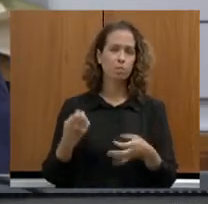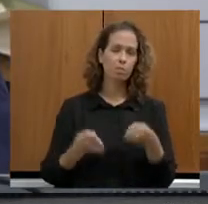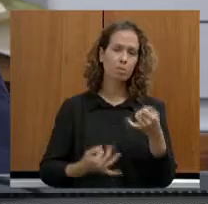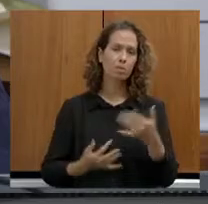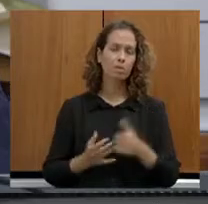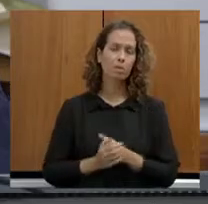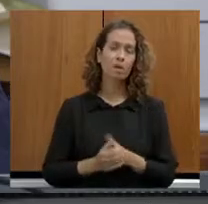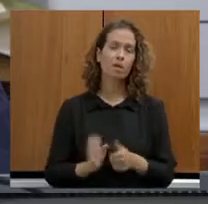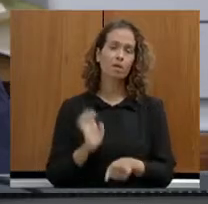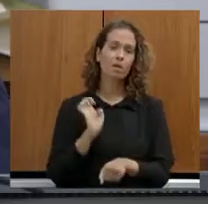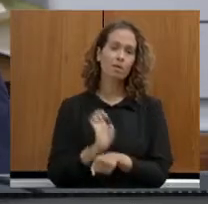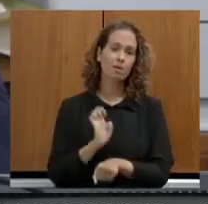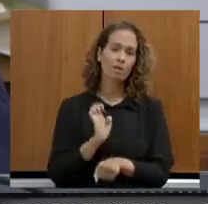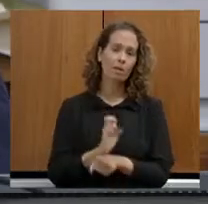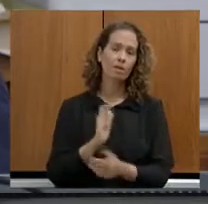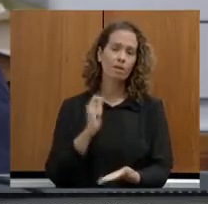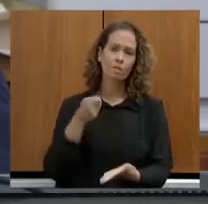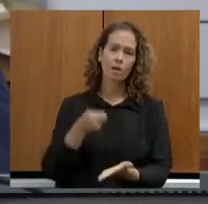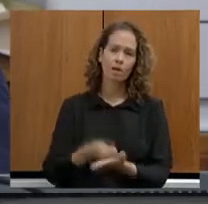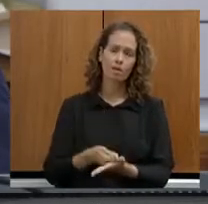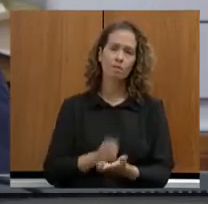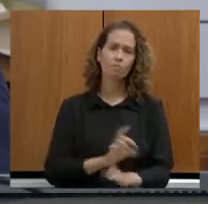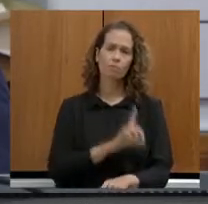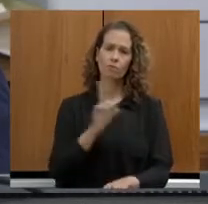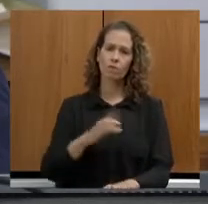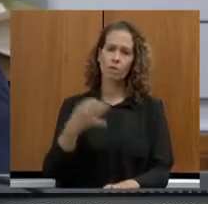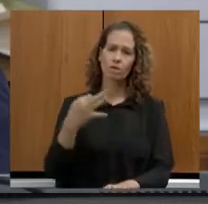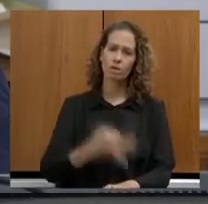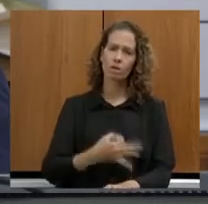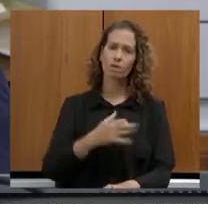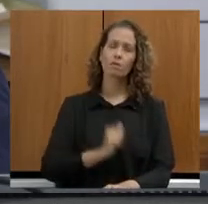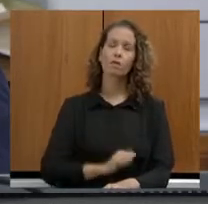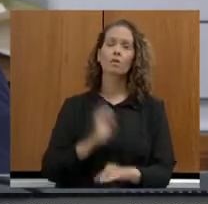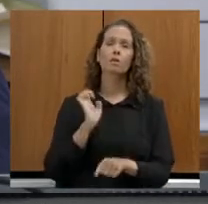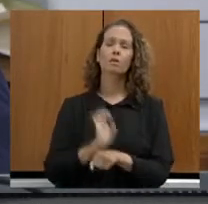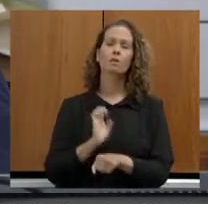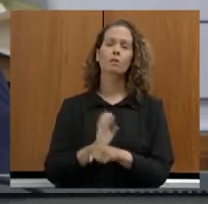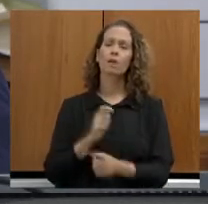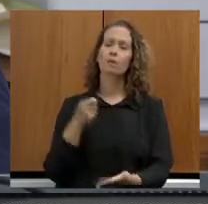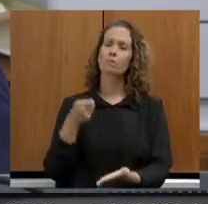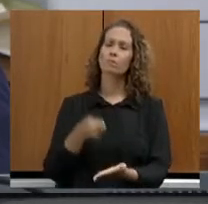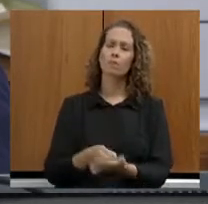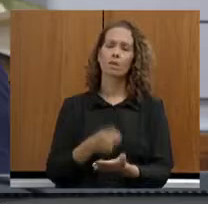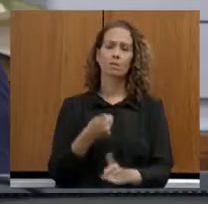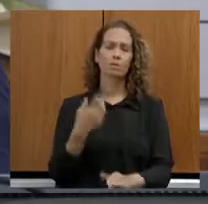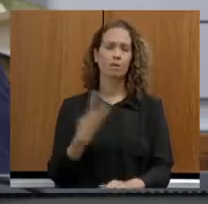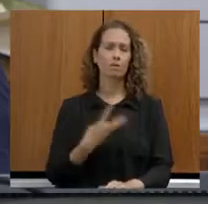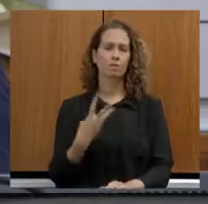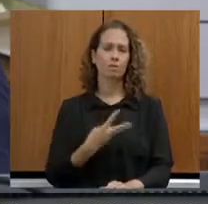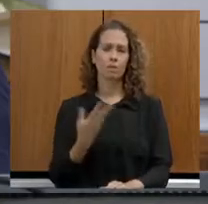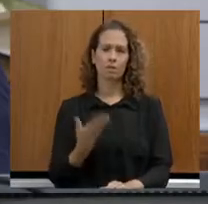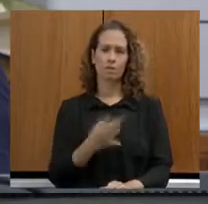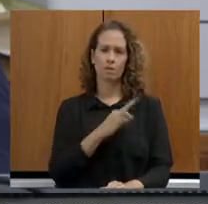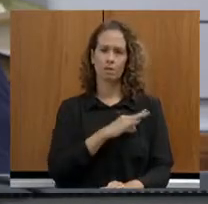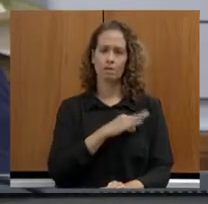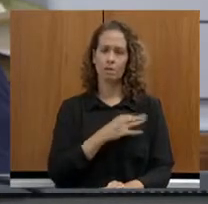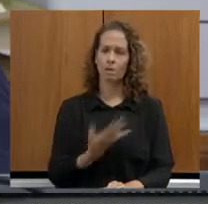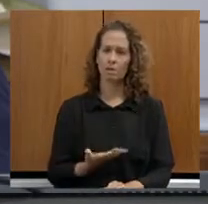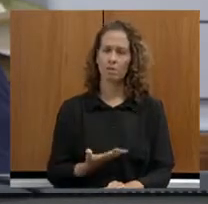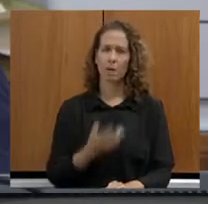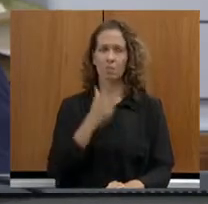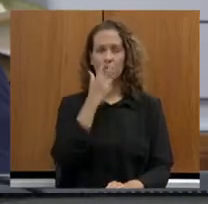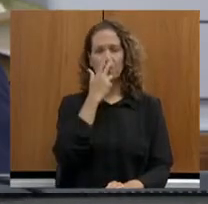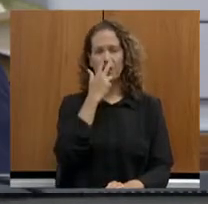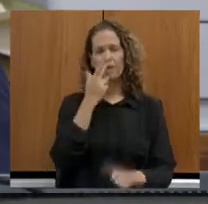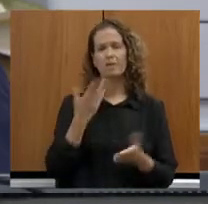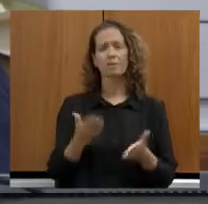o Estado está pagando em dia que o estado vai pagar o décimo terceiro como se isso fosse